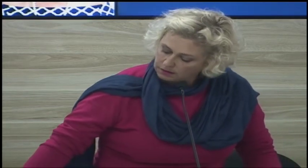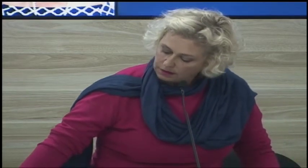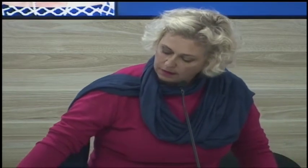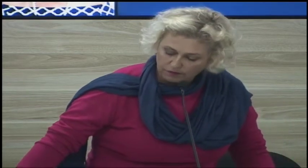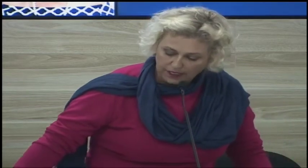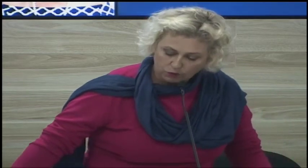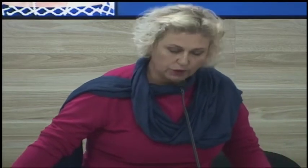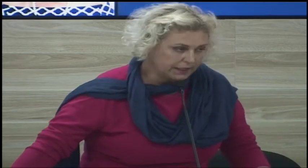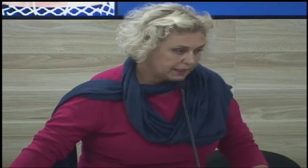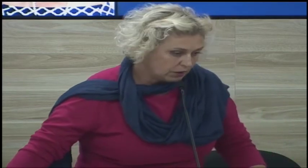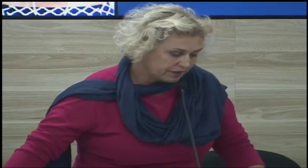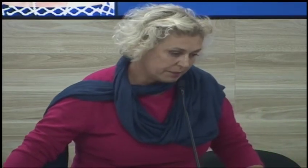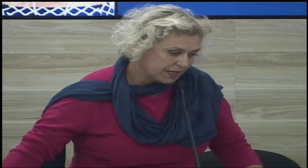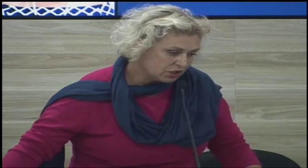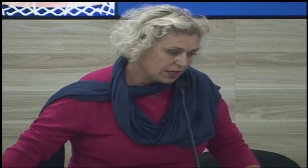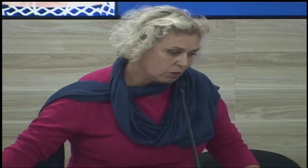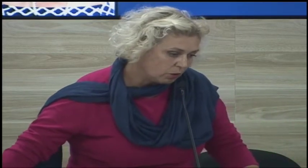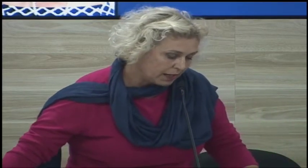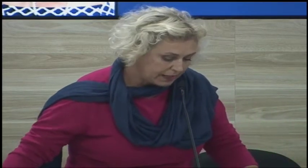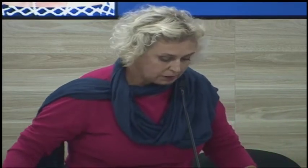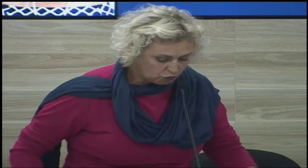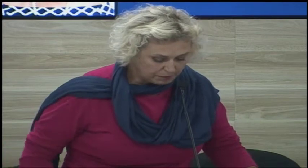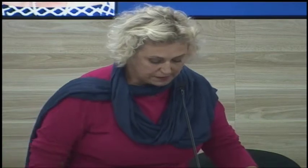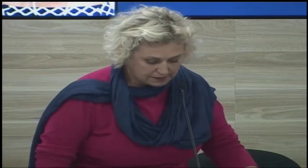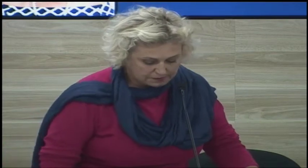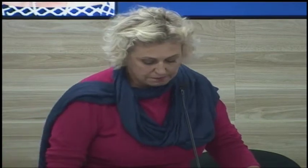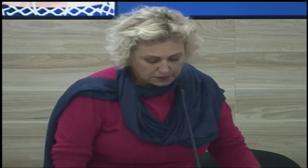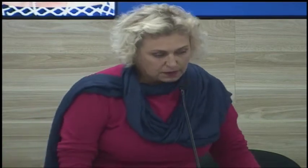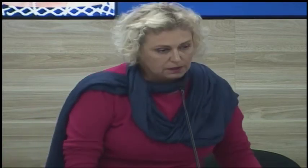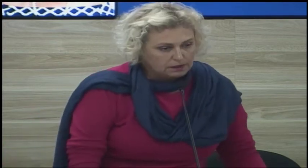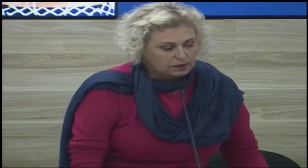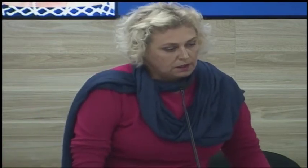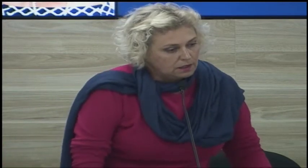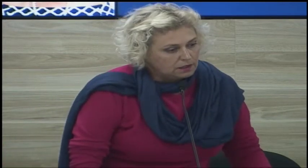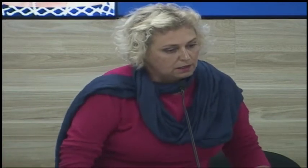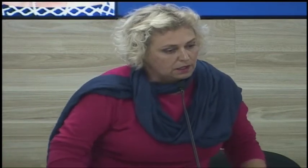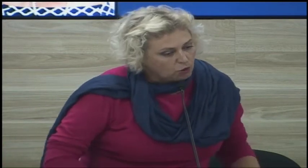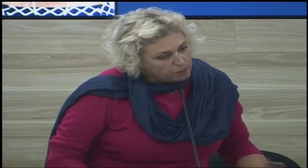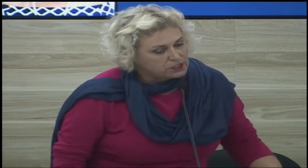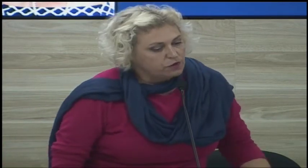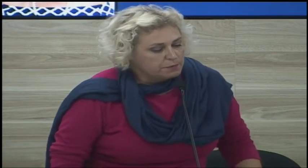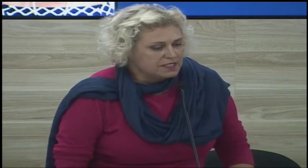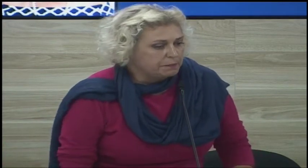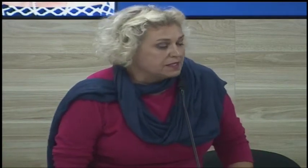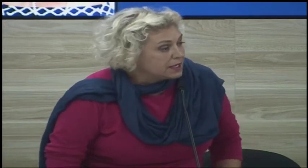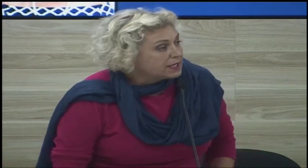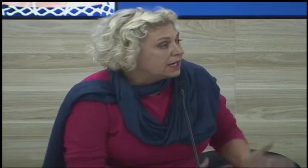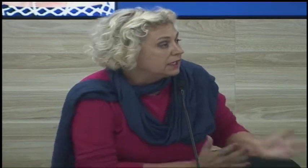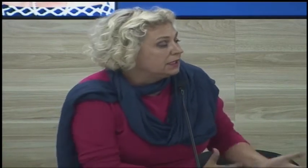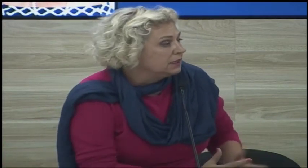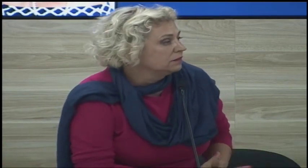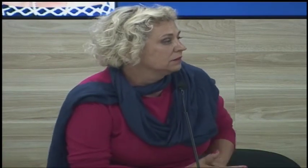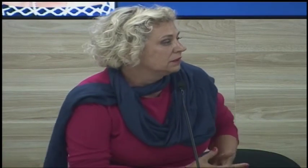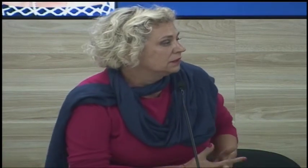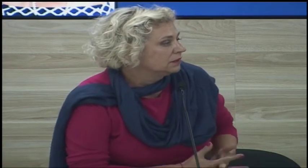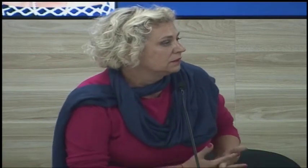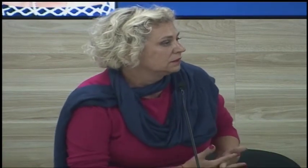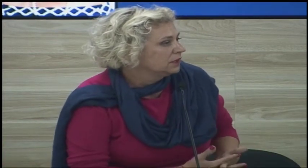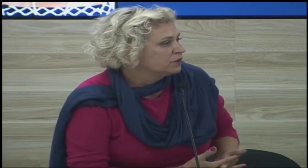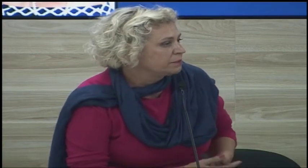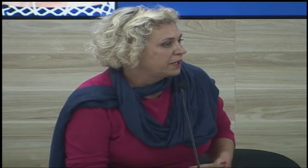vem a tônica novamente é colocado algumas algumas formas de pensar e aqui